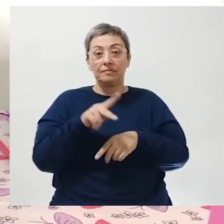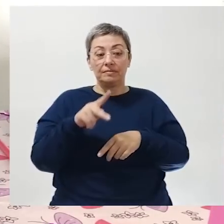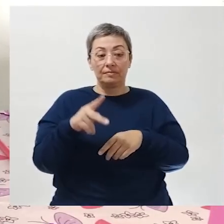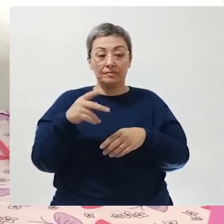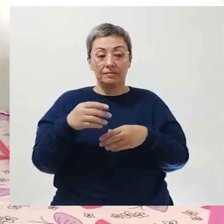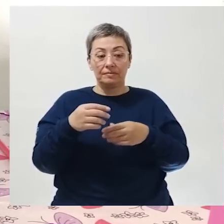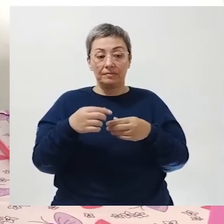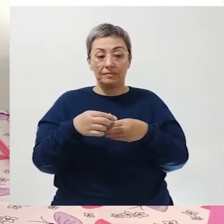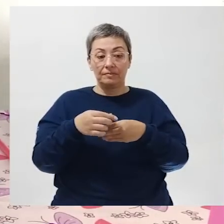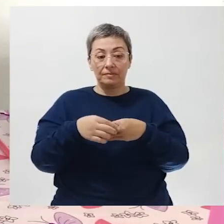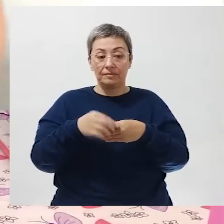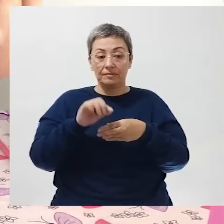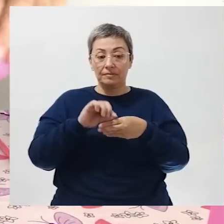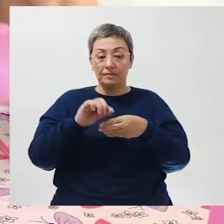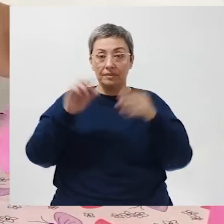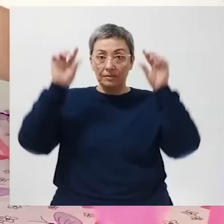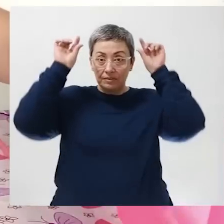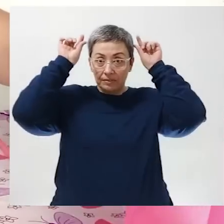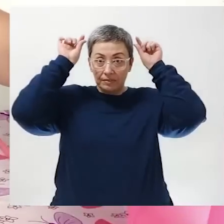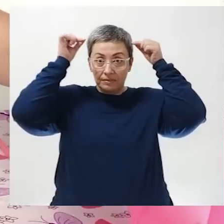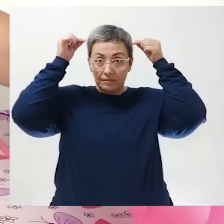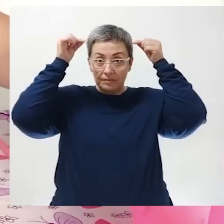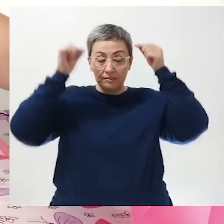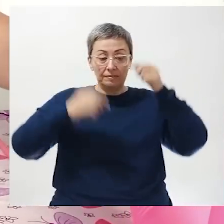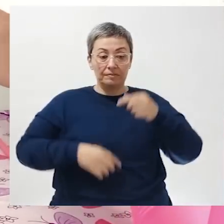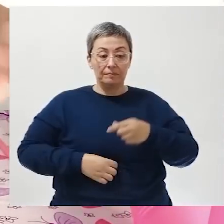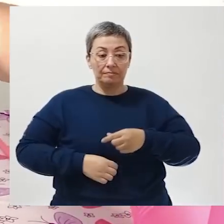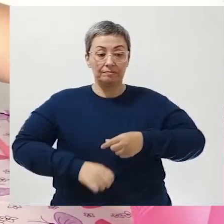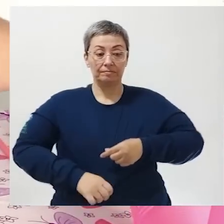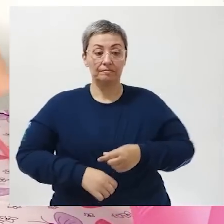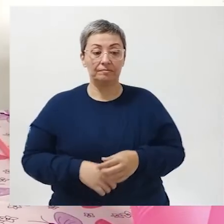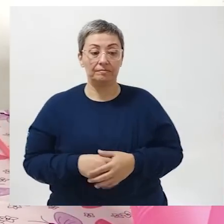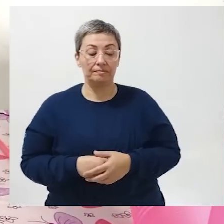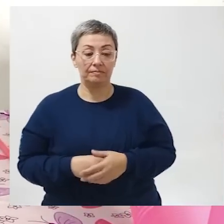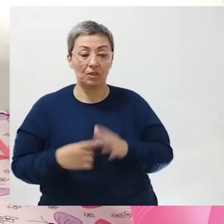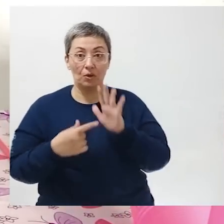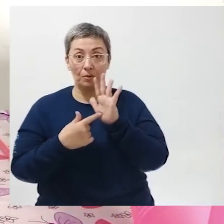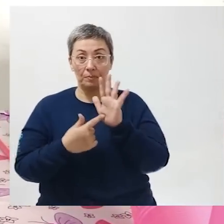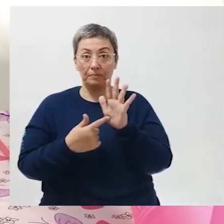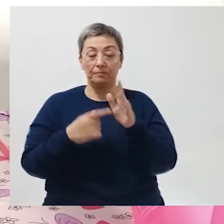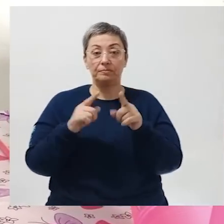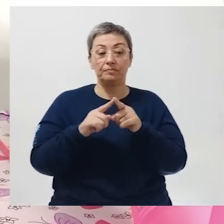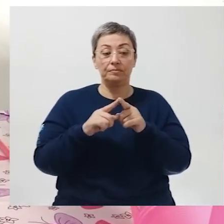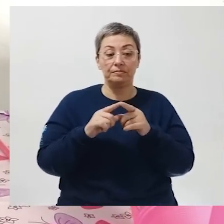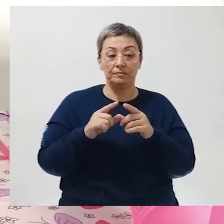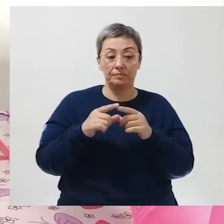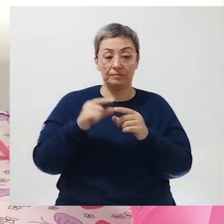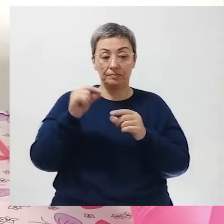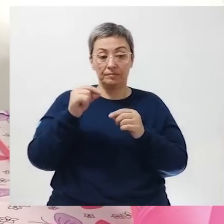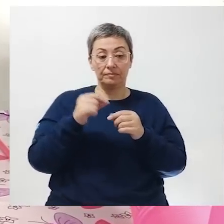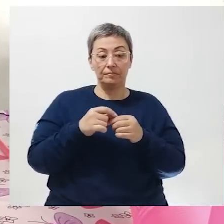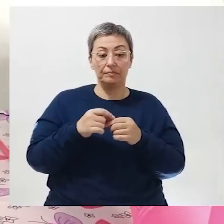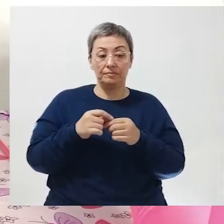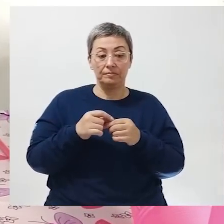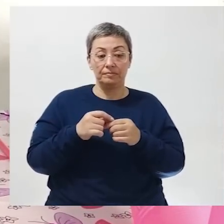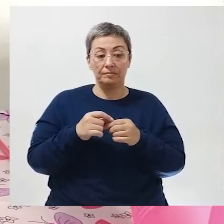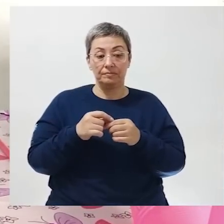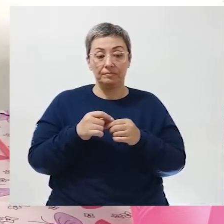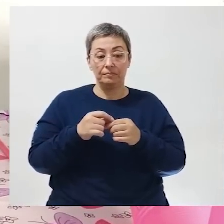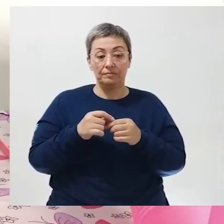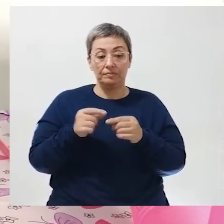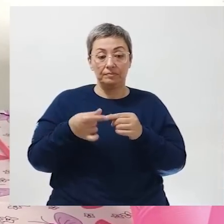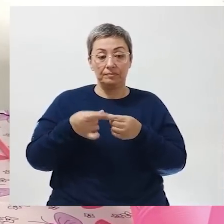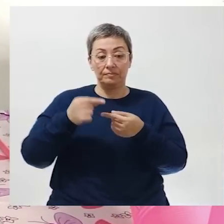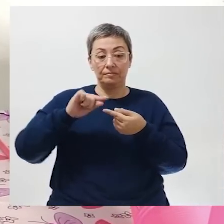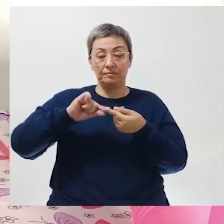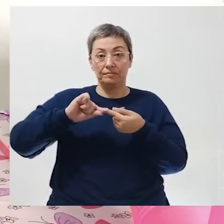dobrou a pontinha. Ó, eu vou mostrar pra vocês como que eu fiz. Eu peguei a orelhinha dele